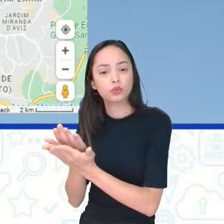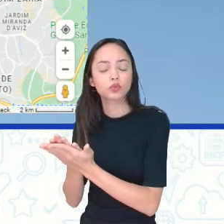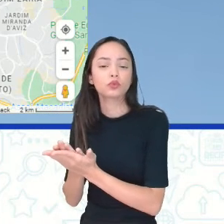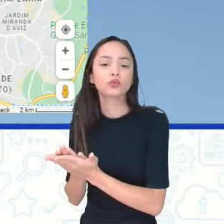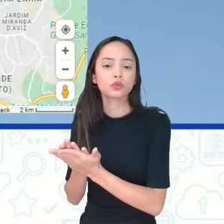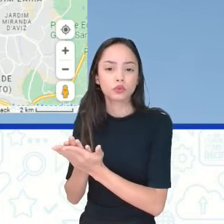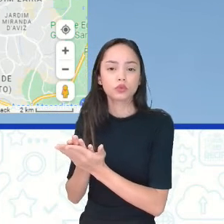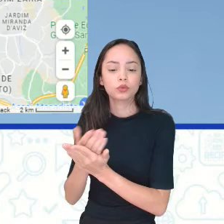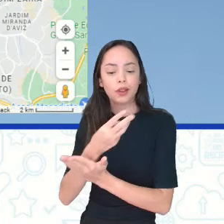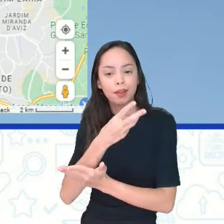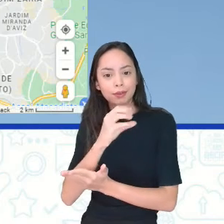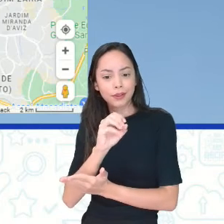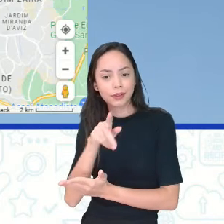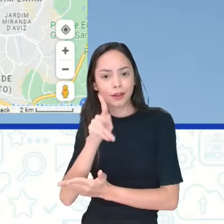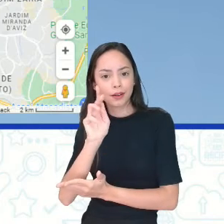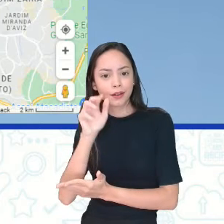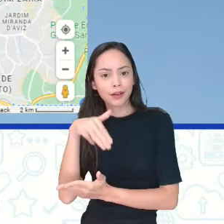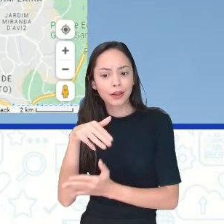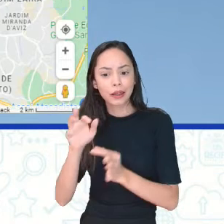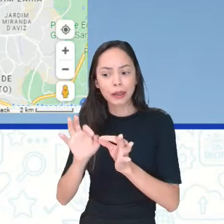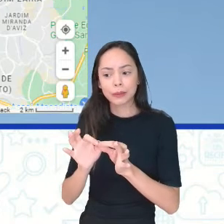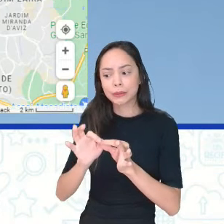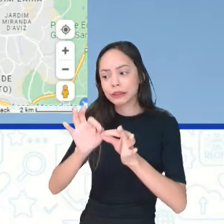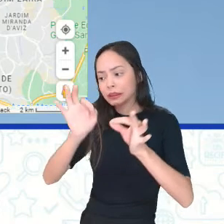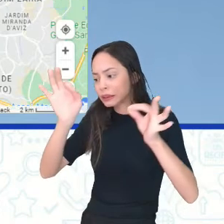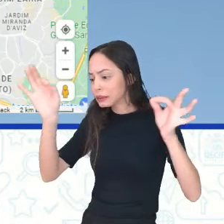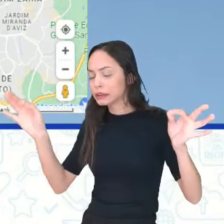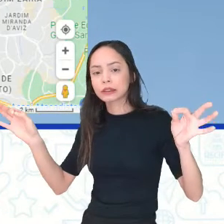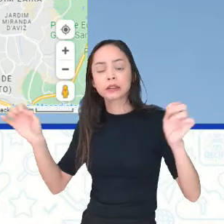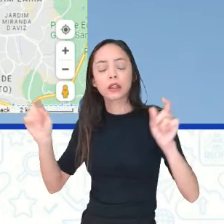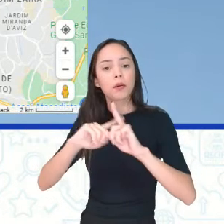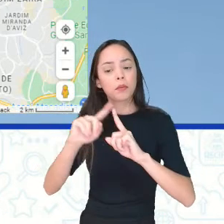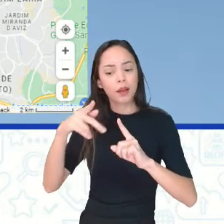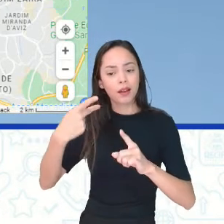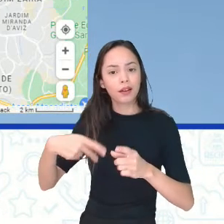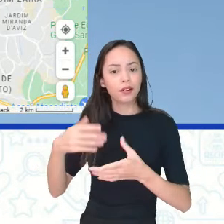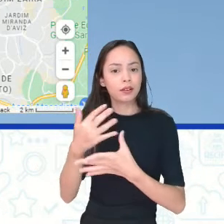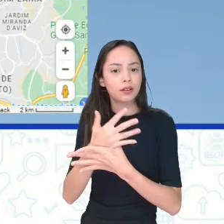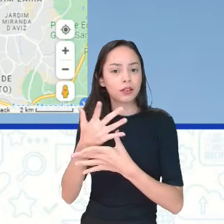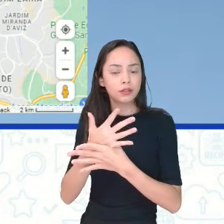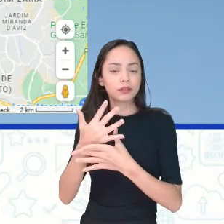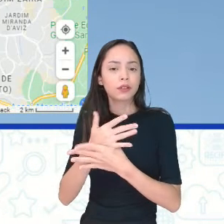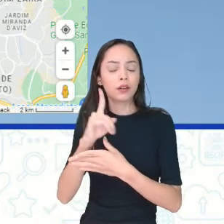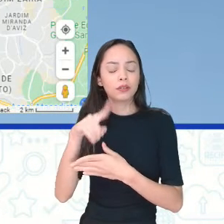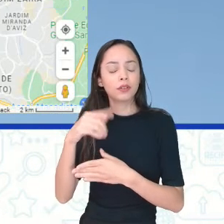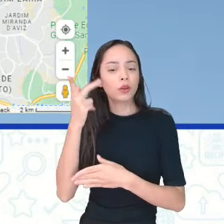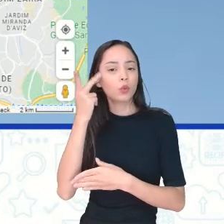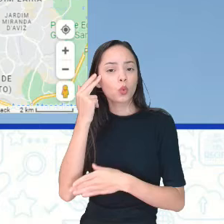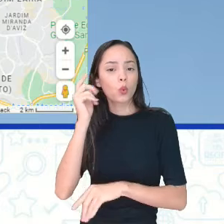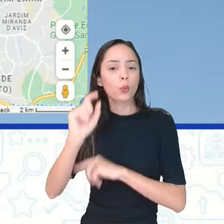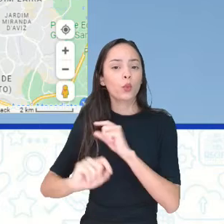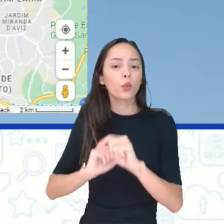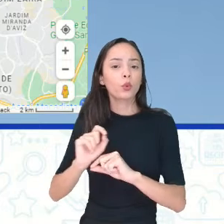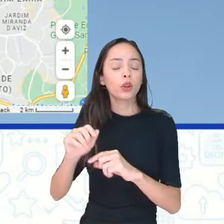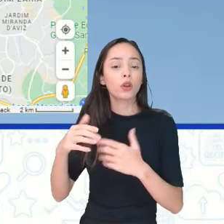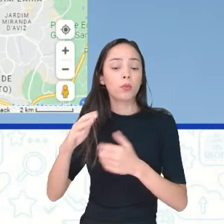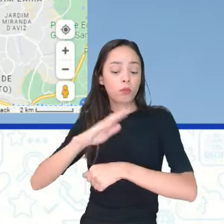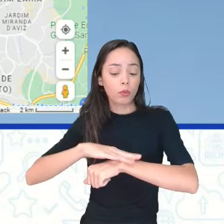esses 30 quilômetros de distância. Mas, né, nas nossas cidades, o que vai ser muito comum quando a gente vai